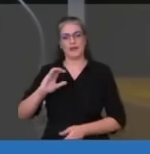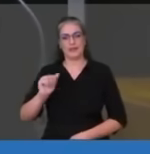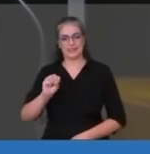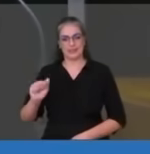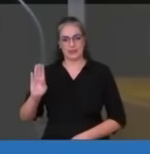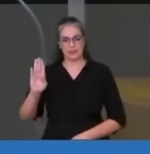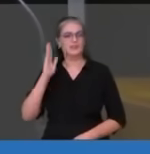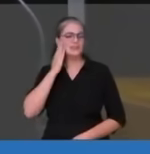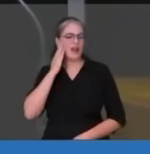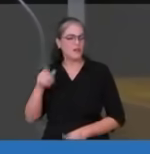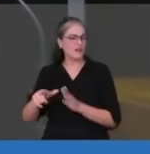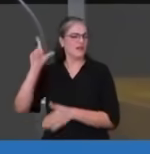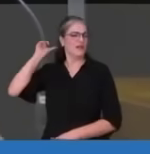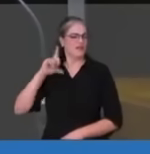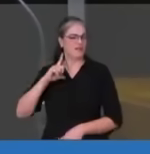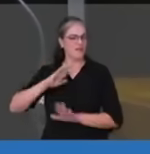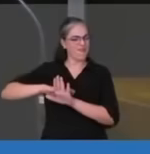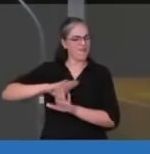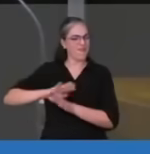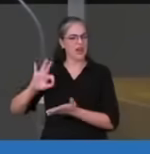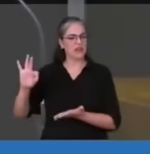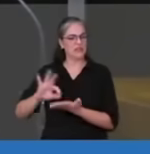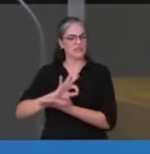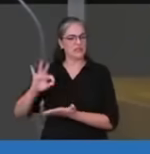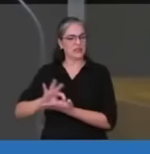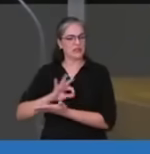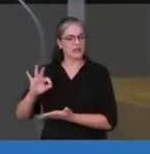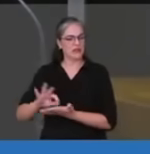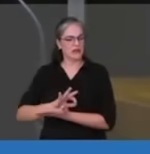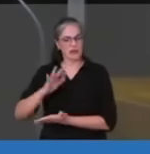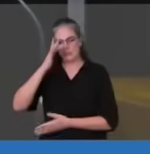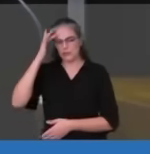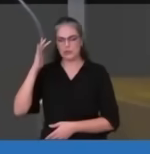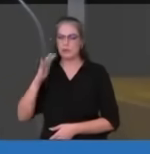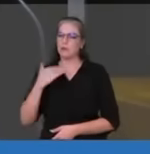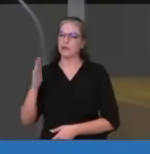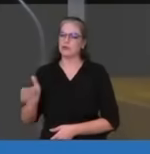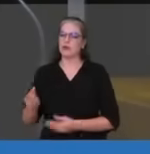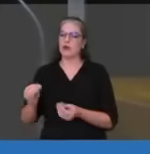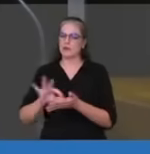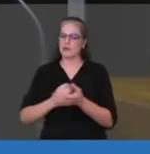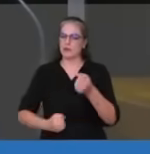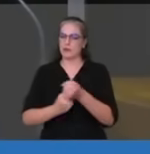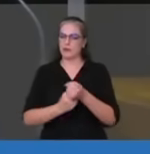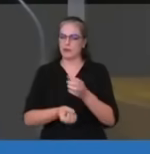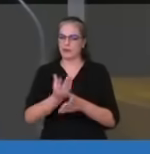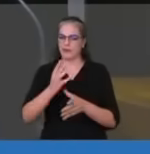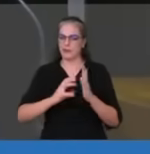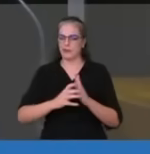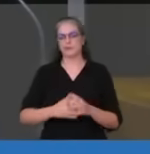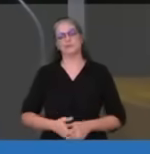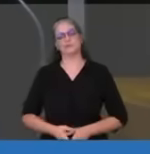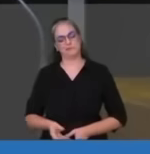sua origem teve um escândalo de assinaturas de falecidos para dar a o aval a construir a criação do partido